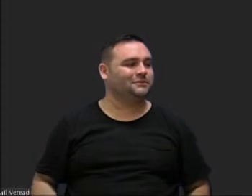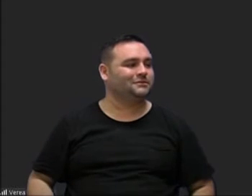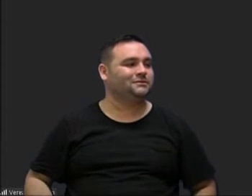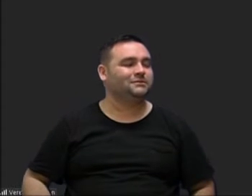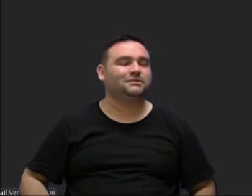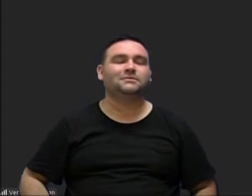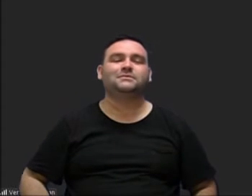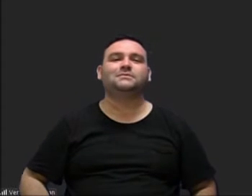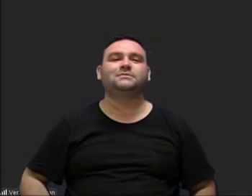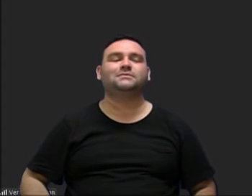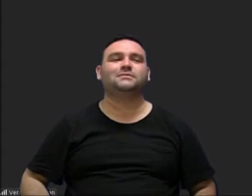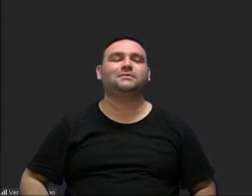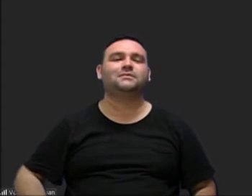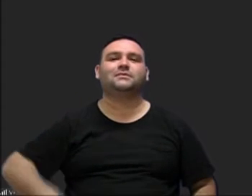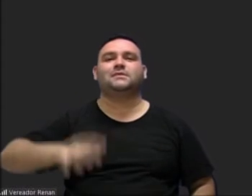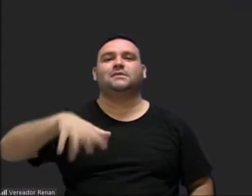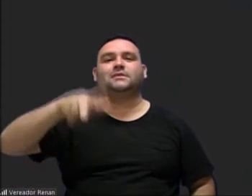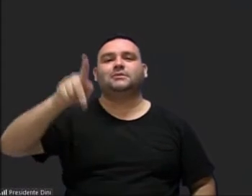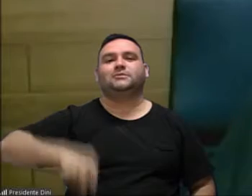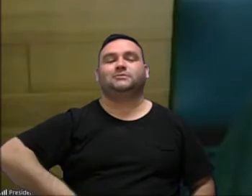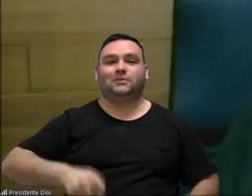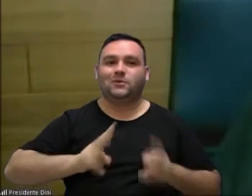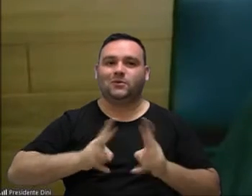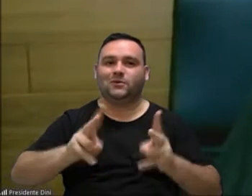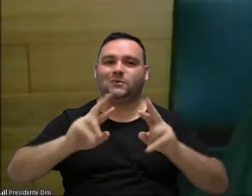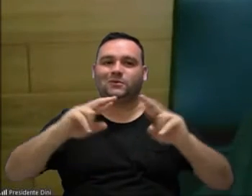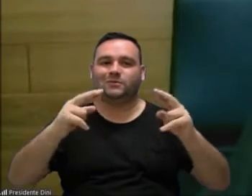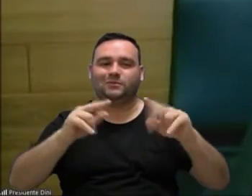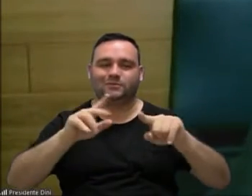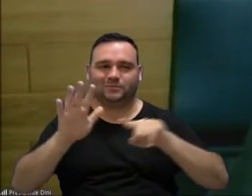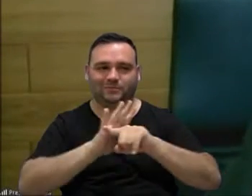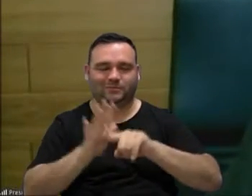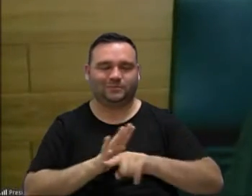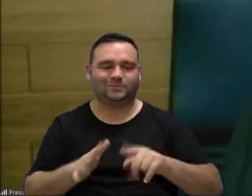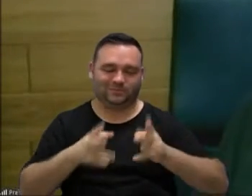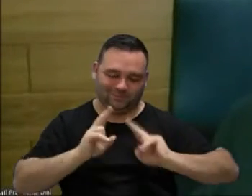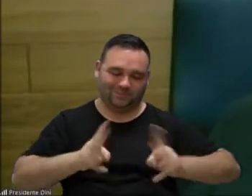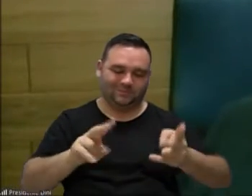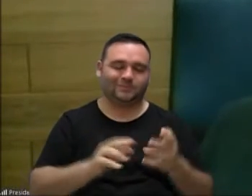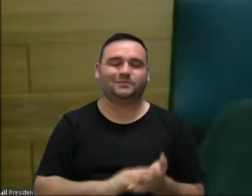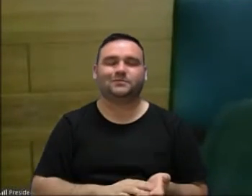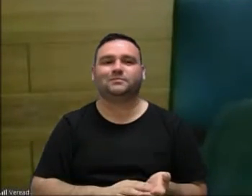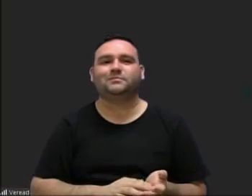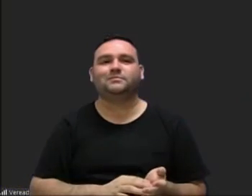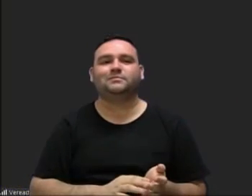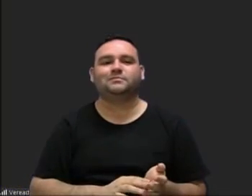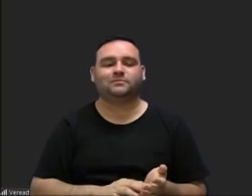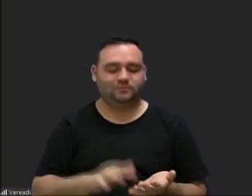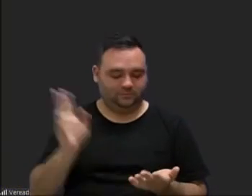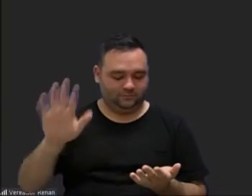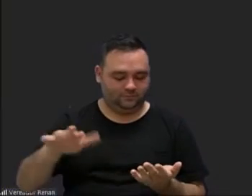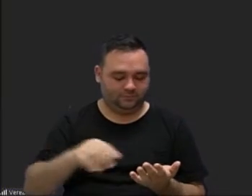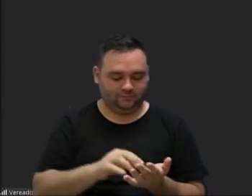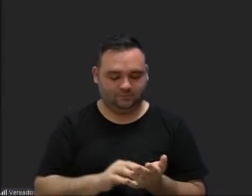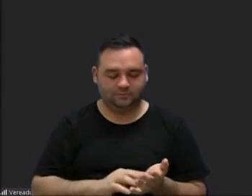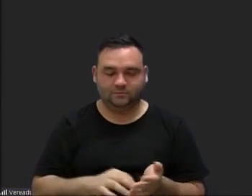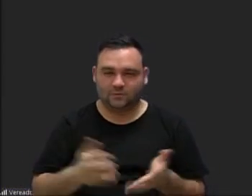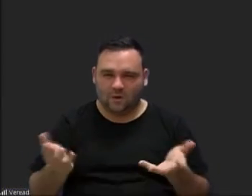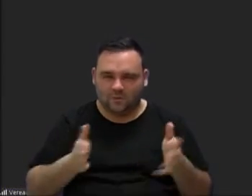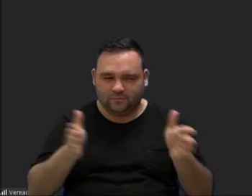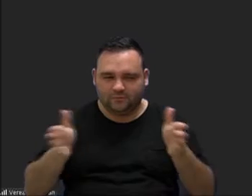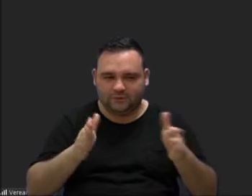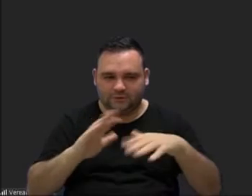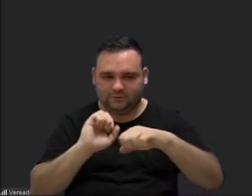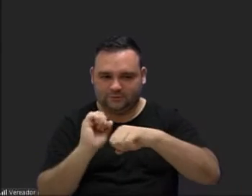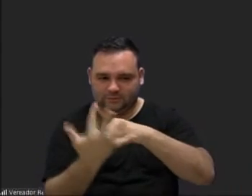vamos lá vamos continuar vamos continuar vamos continuar presidente nesse momento de